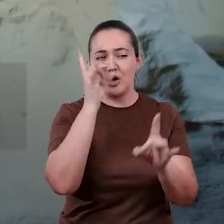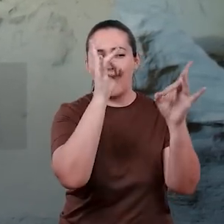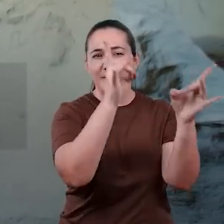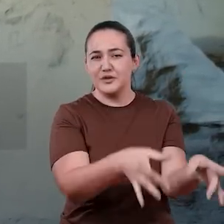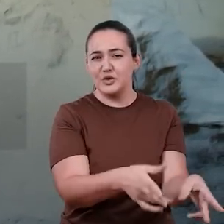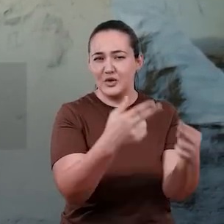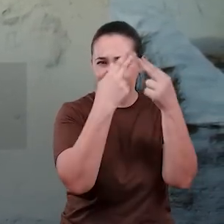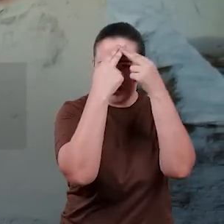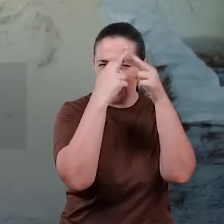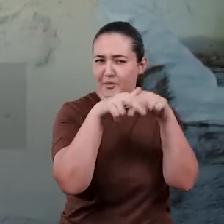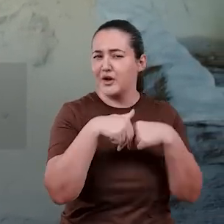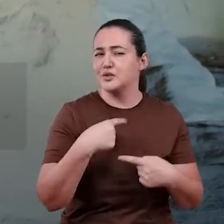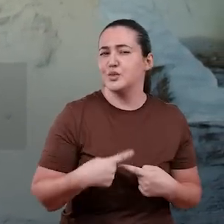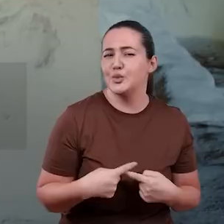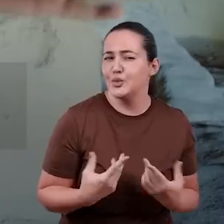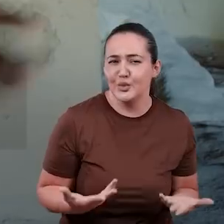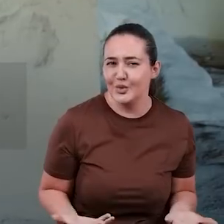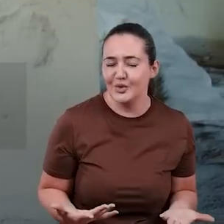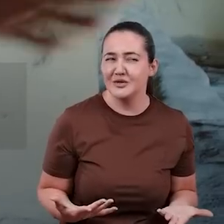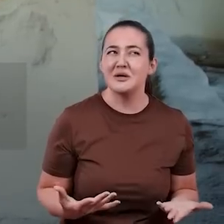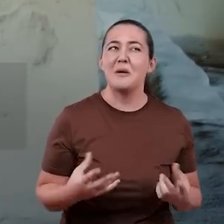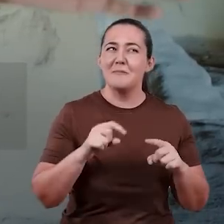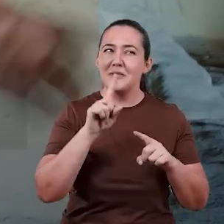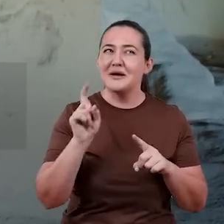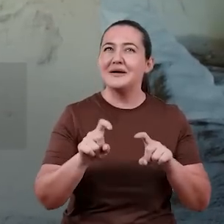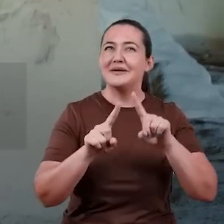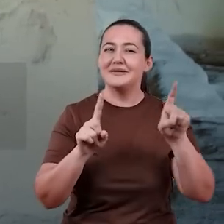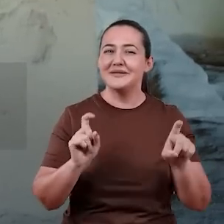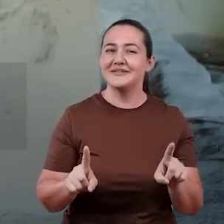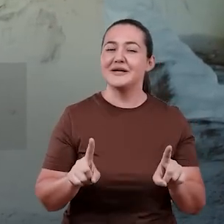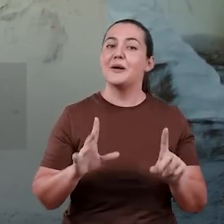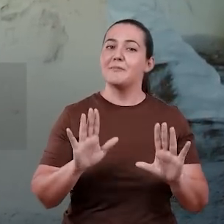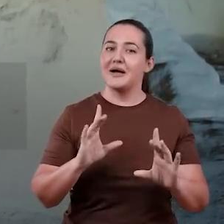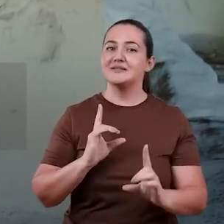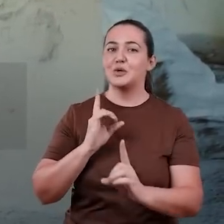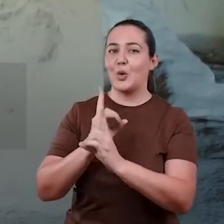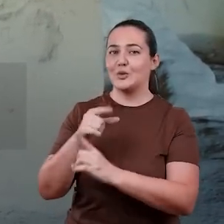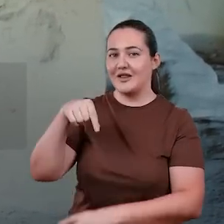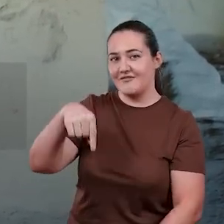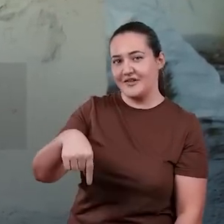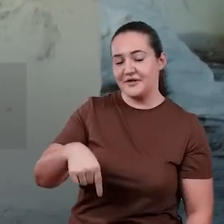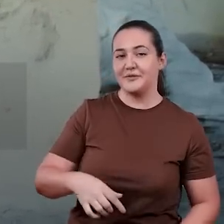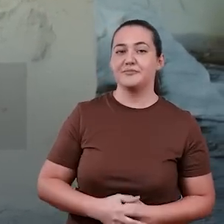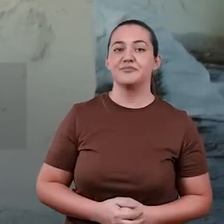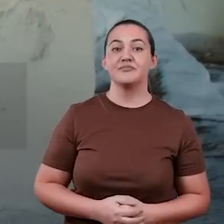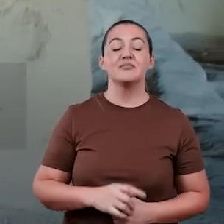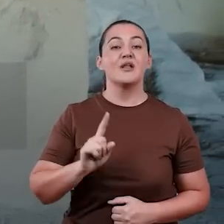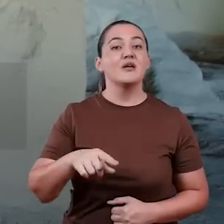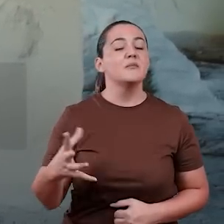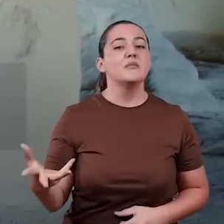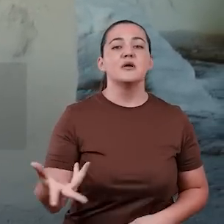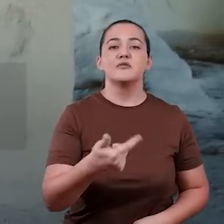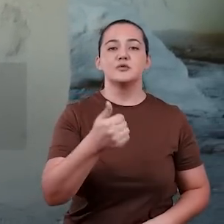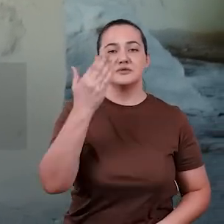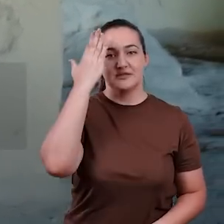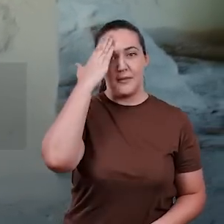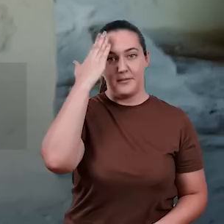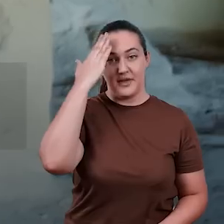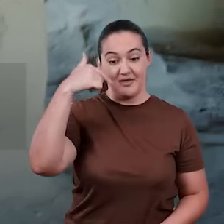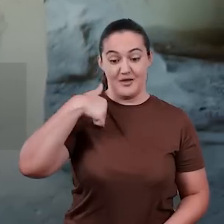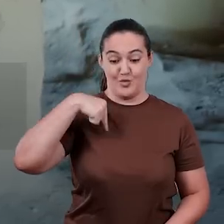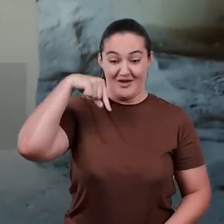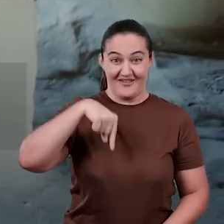de quem? São vidas, biografias que se encontravam nesse lugar. E é fascinante saber que eu